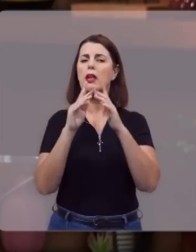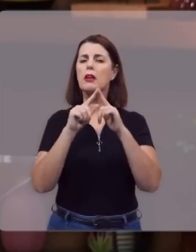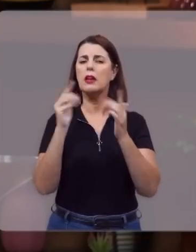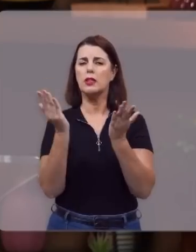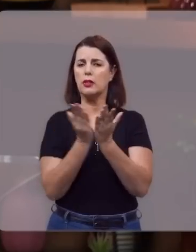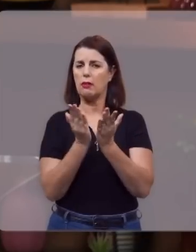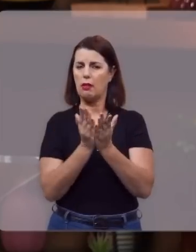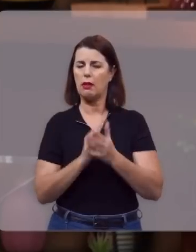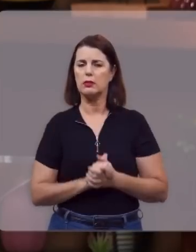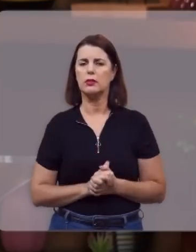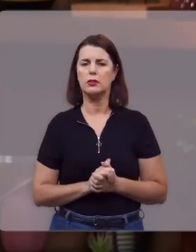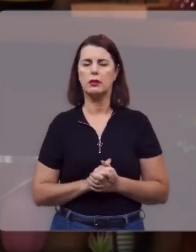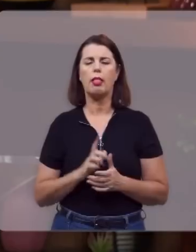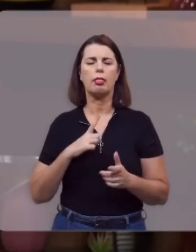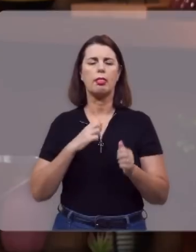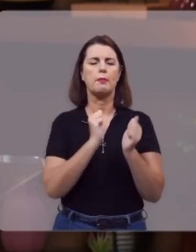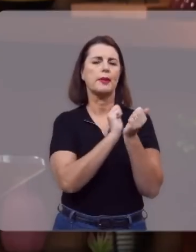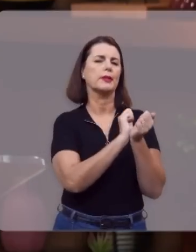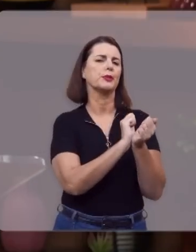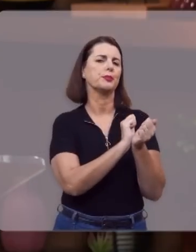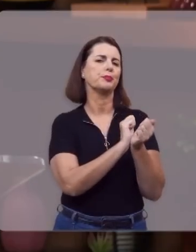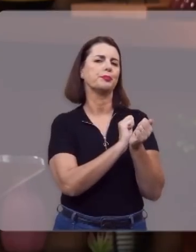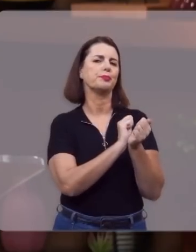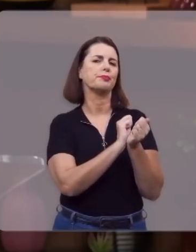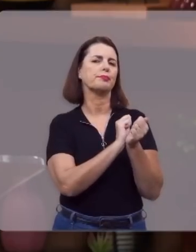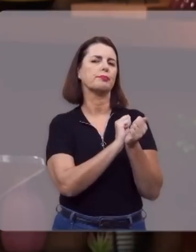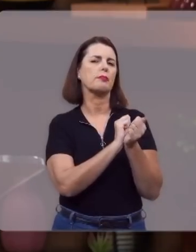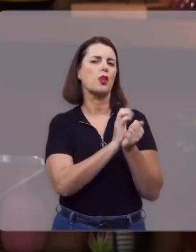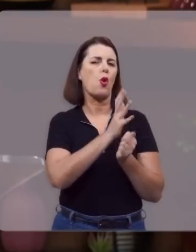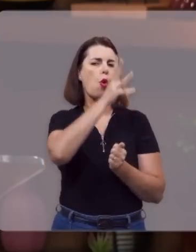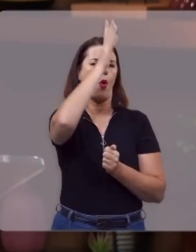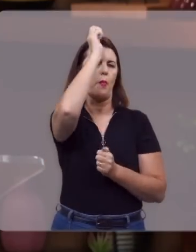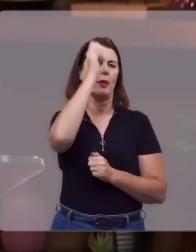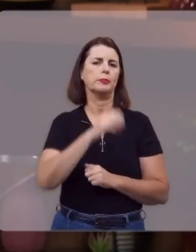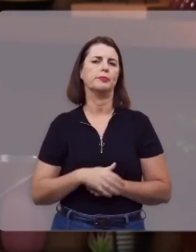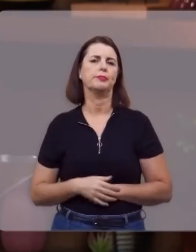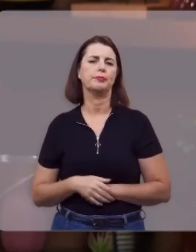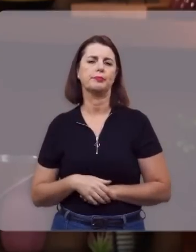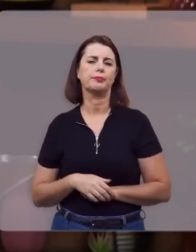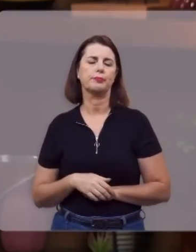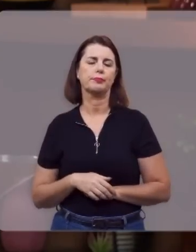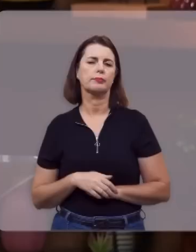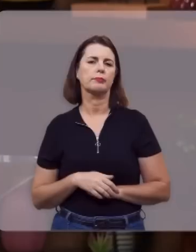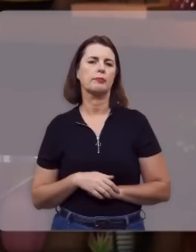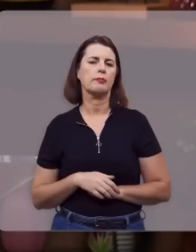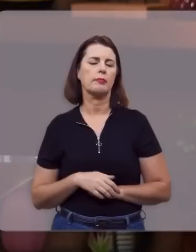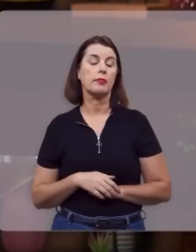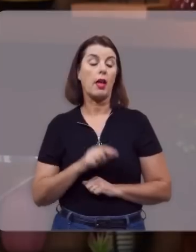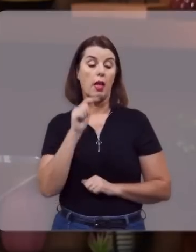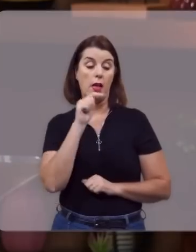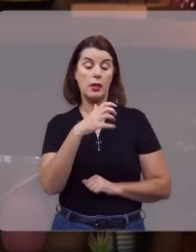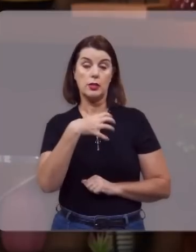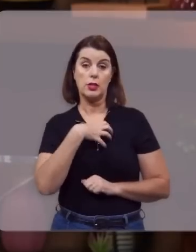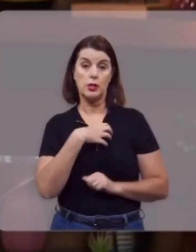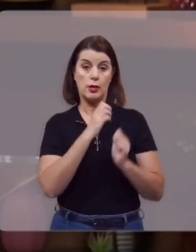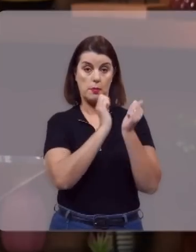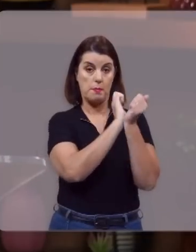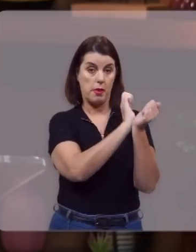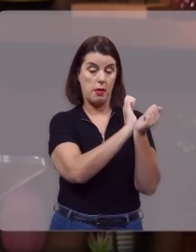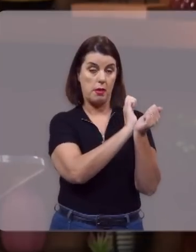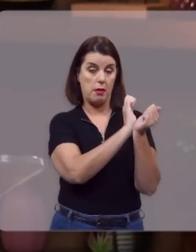cristianismo, está preso em Roma. E é desta